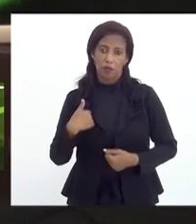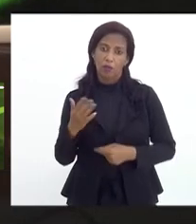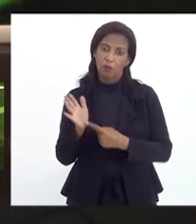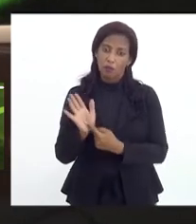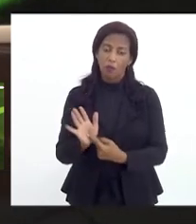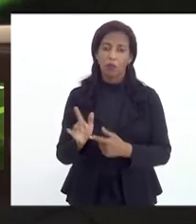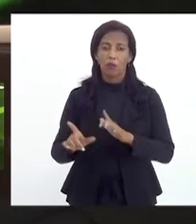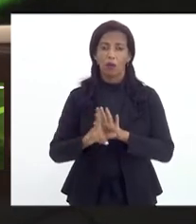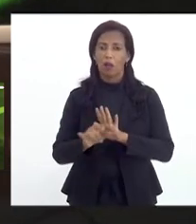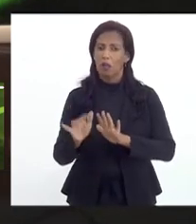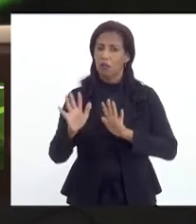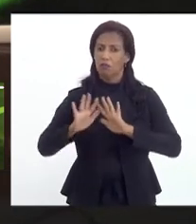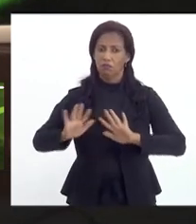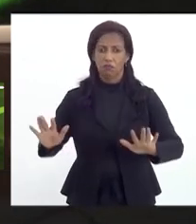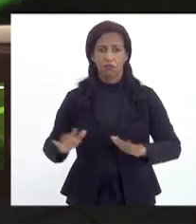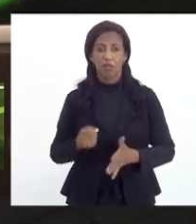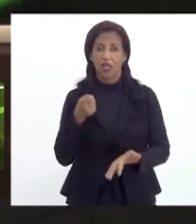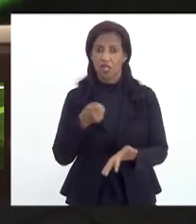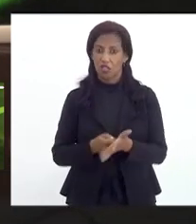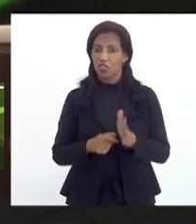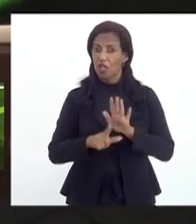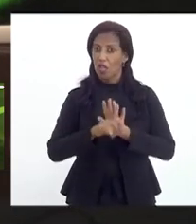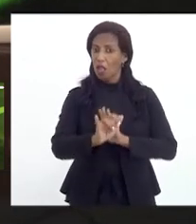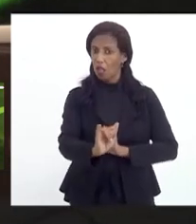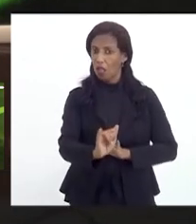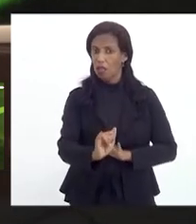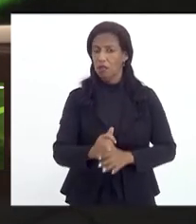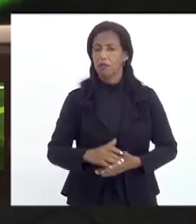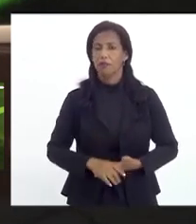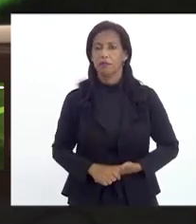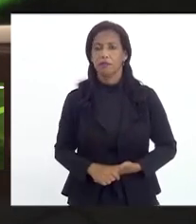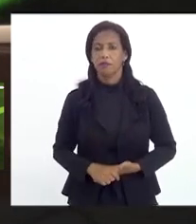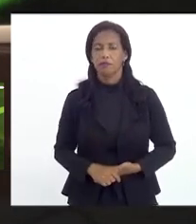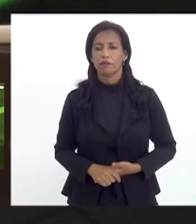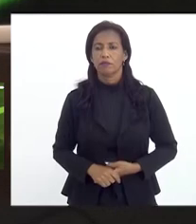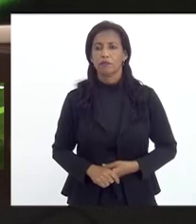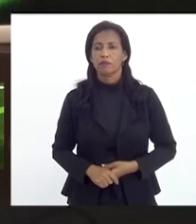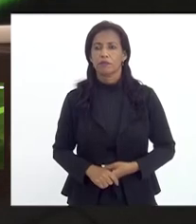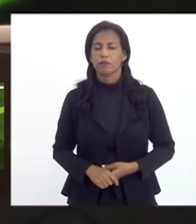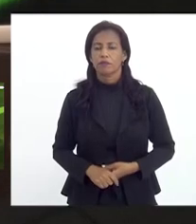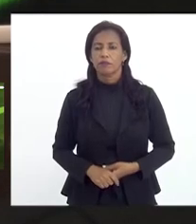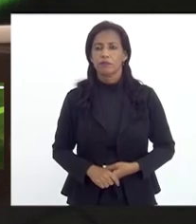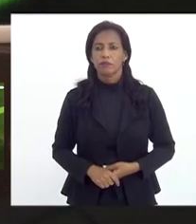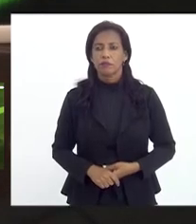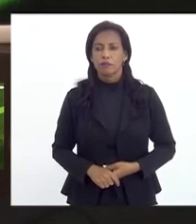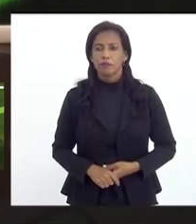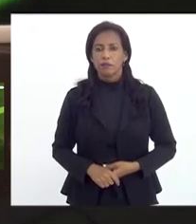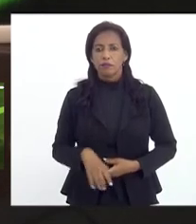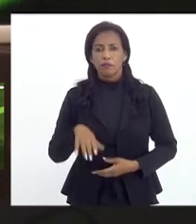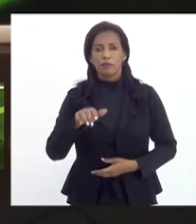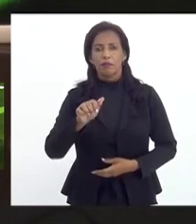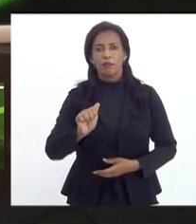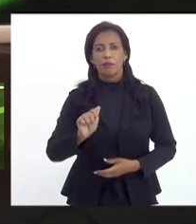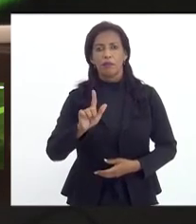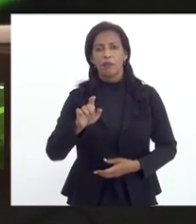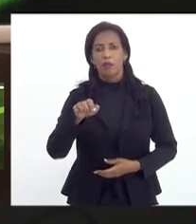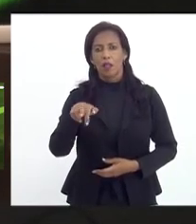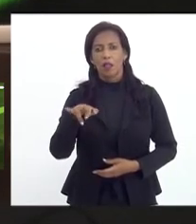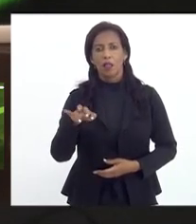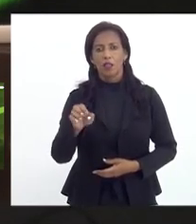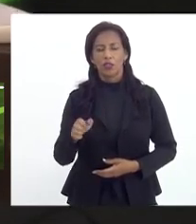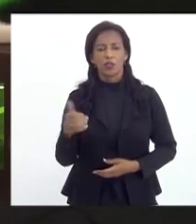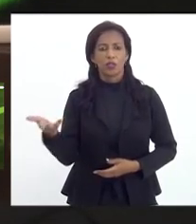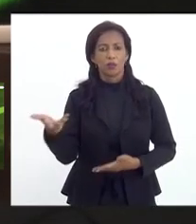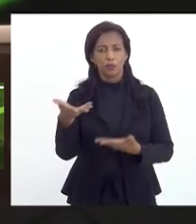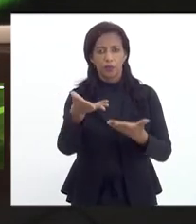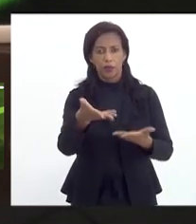Isso aí Tranquilo A garantia é a lei Não é o dispositivo Lá de autorizativo Deputado Alexandre Por favor E vamos Para